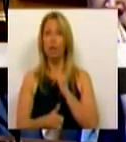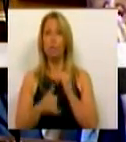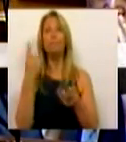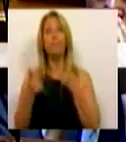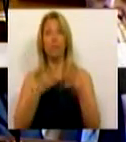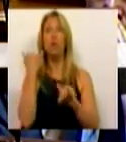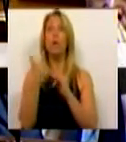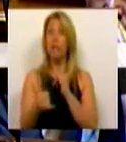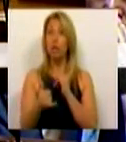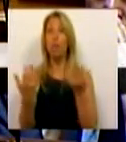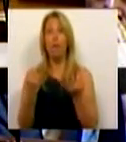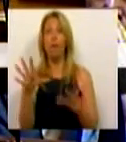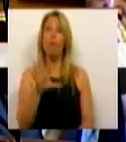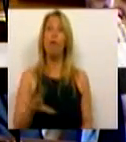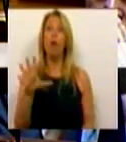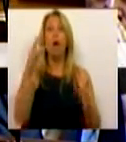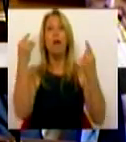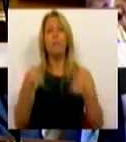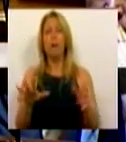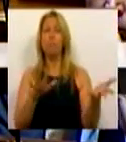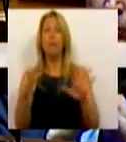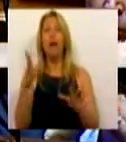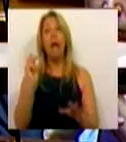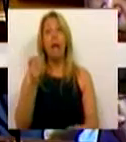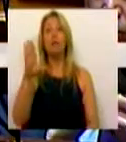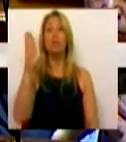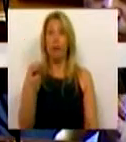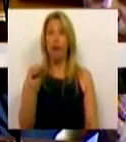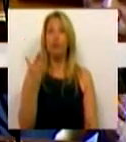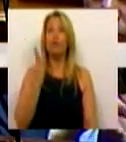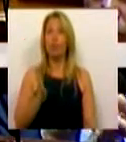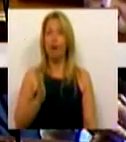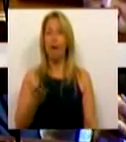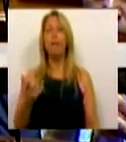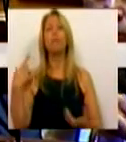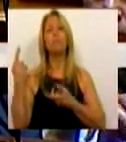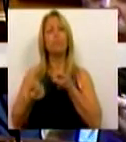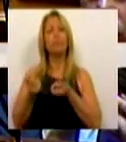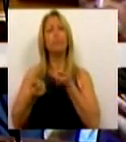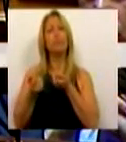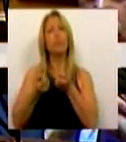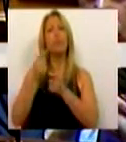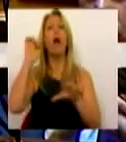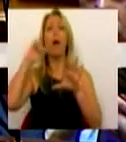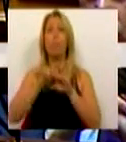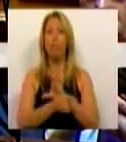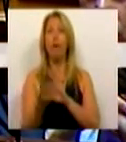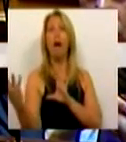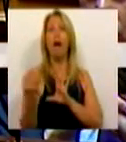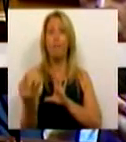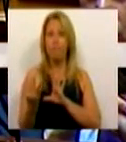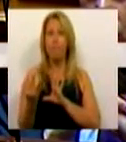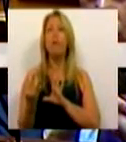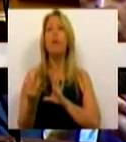avaliação de risco é um instrumento que tem cerca de 10 anos, tem vindo a ser aprofundado, é um instrumento